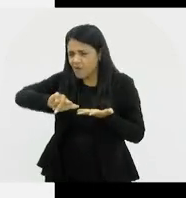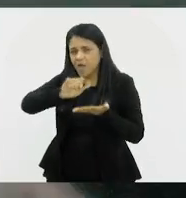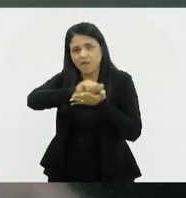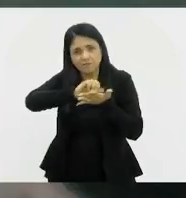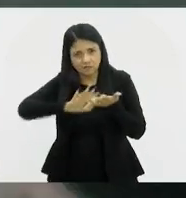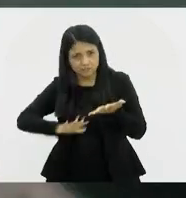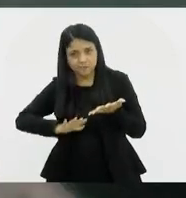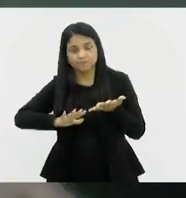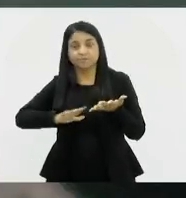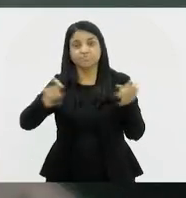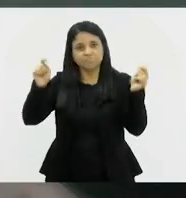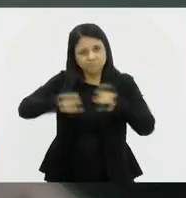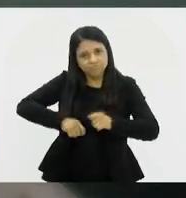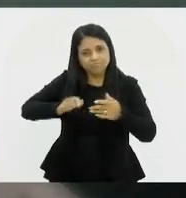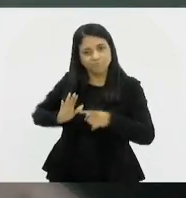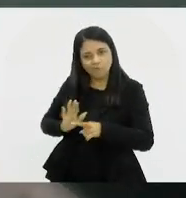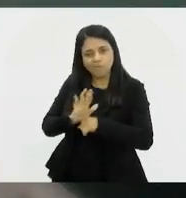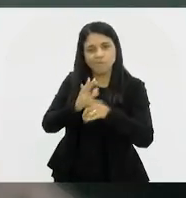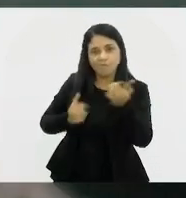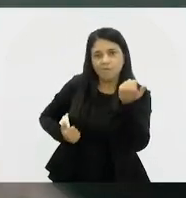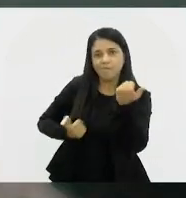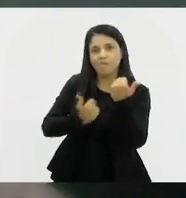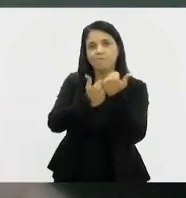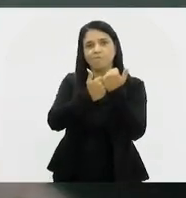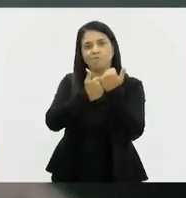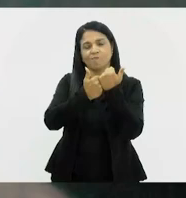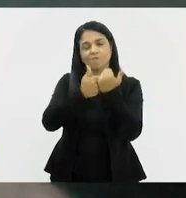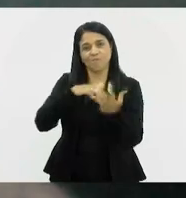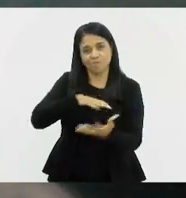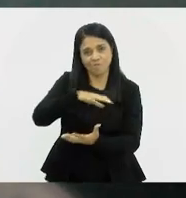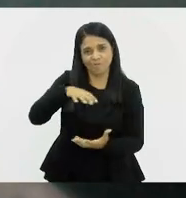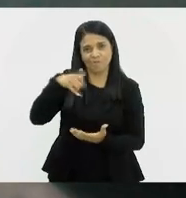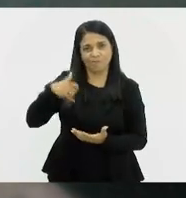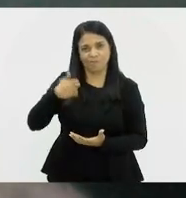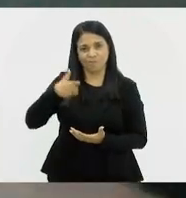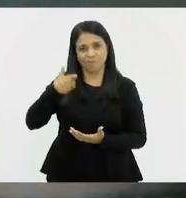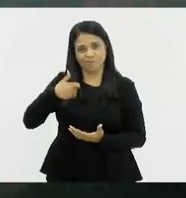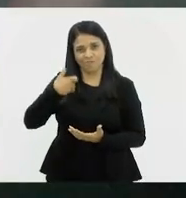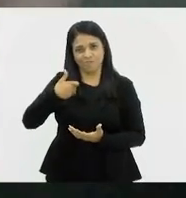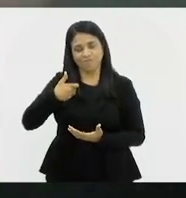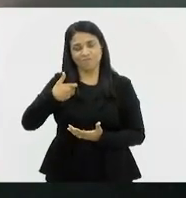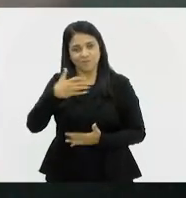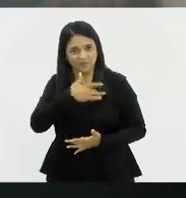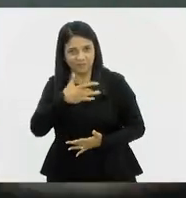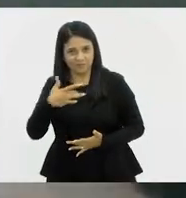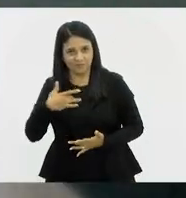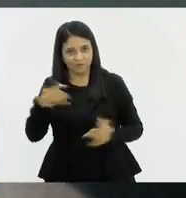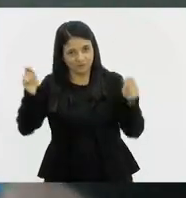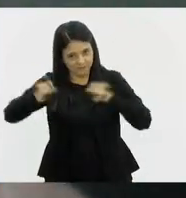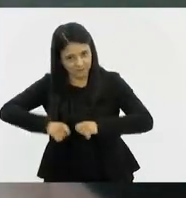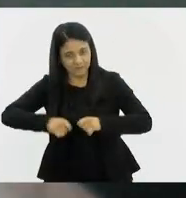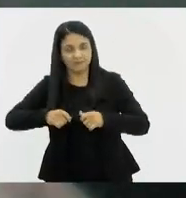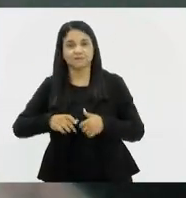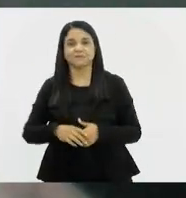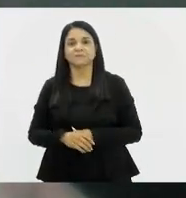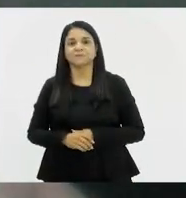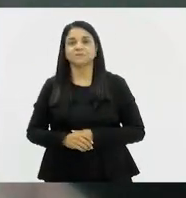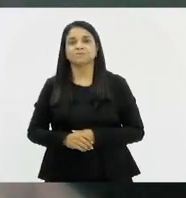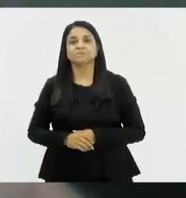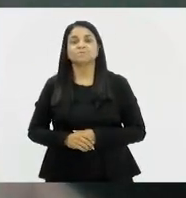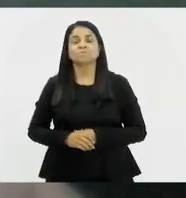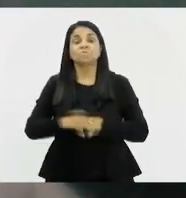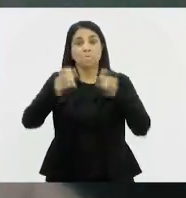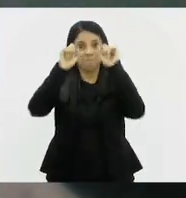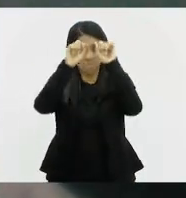contribuem bastante para nós nos mantermos na linha verde. Próximo. Mas, ao